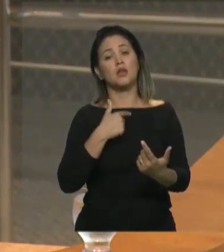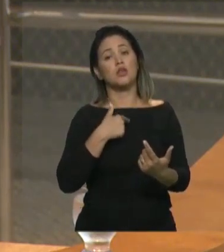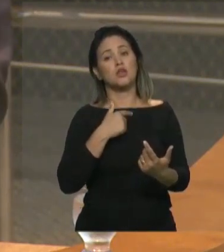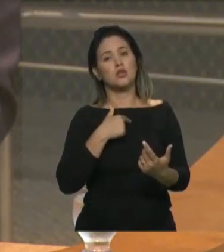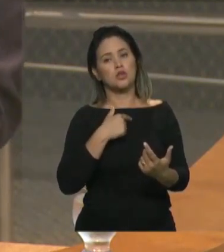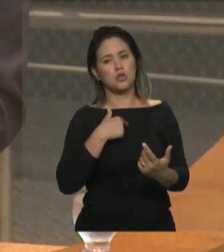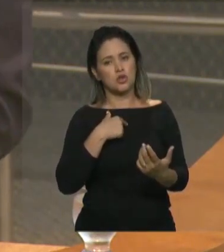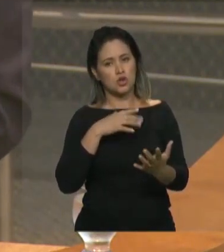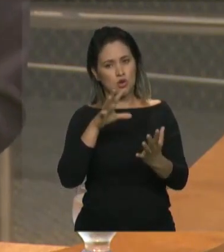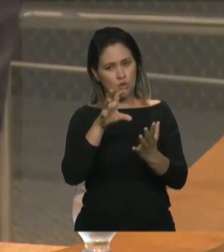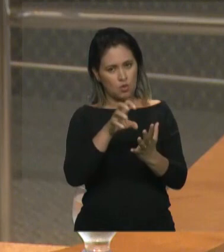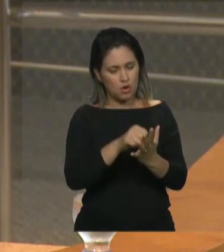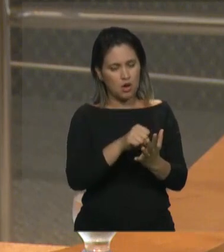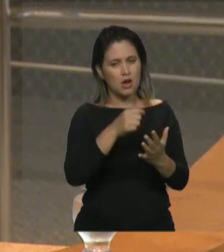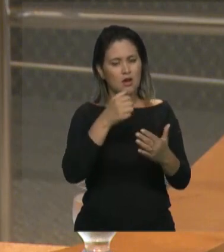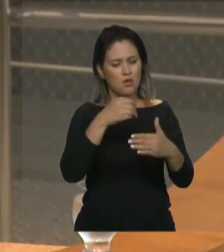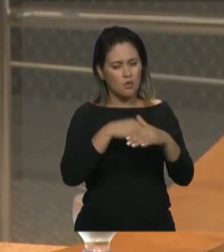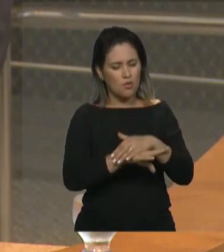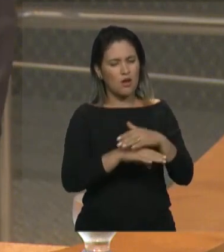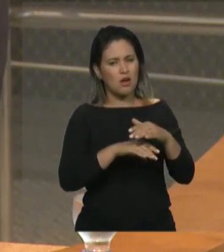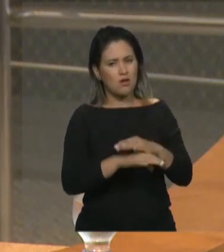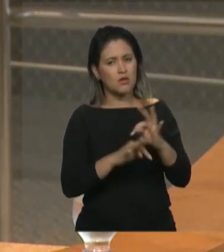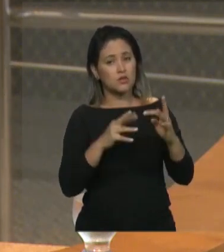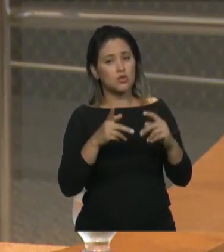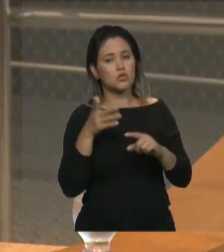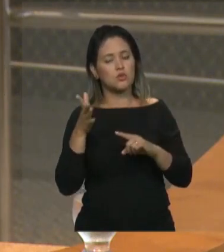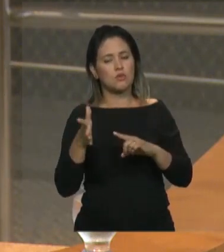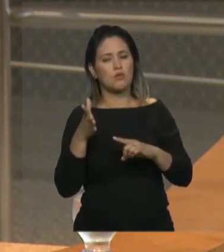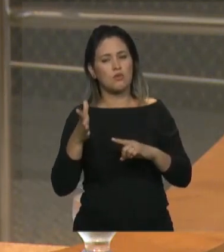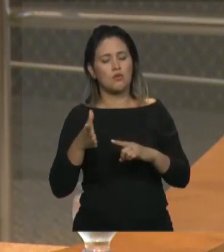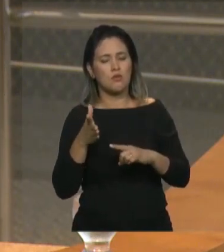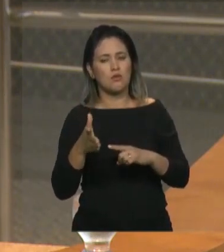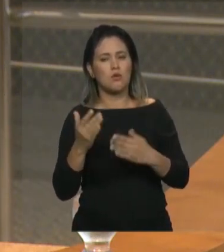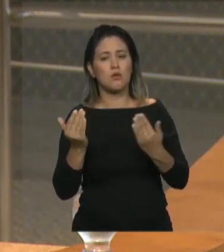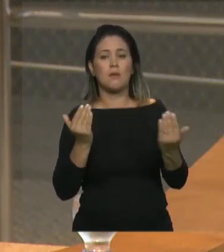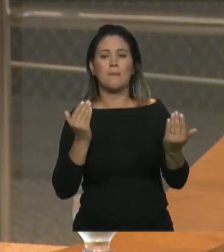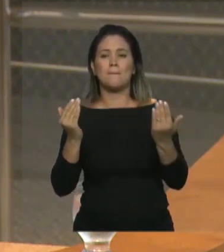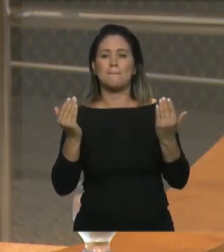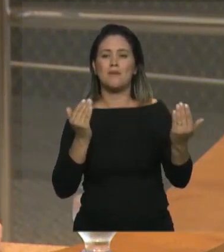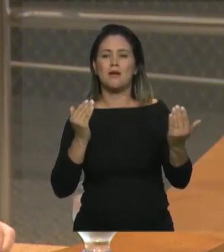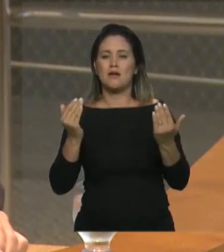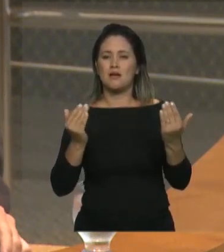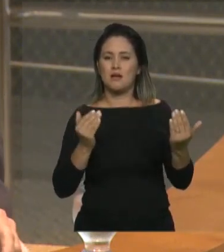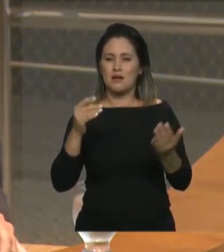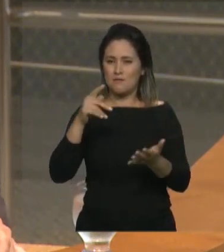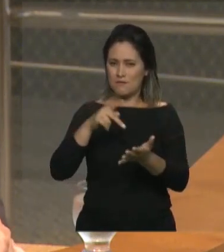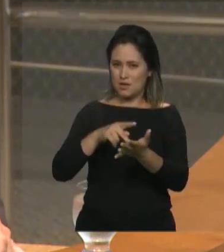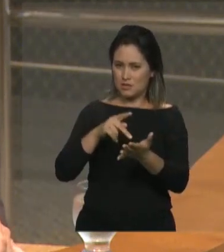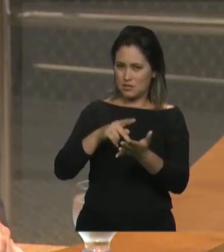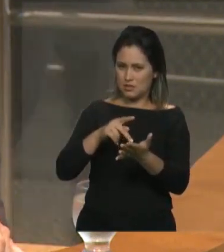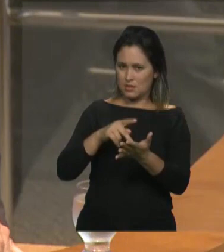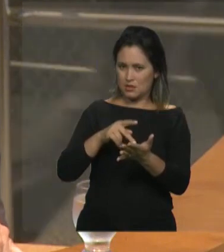que eu possa fazer uma comparação entre a realidade e os dados apresentados pelo IBGE.